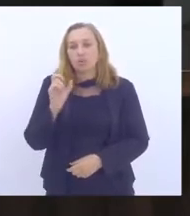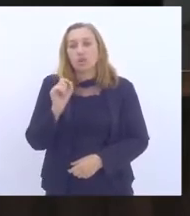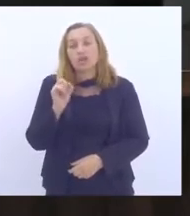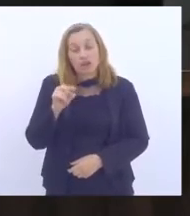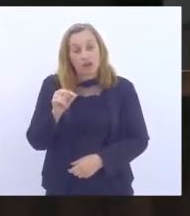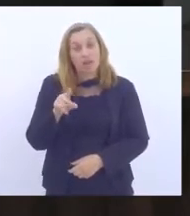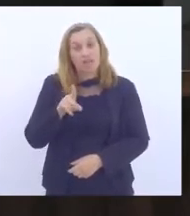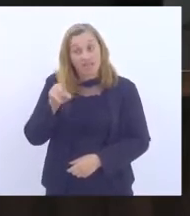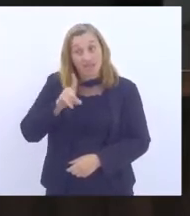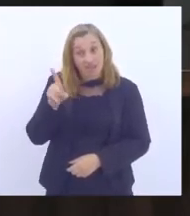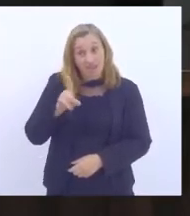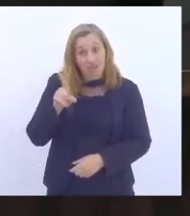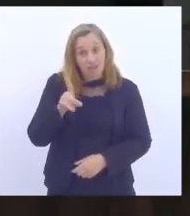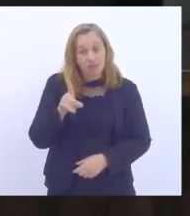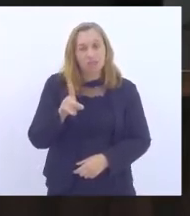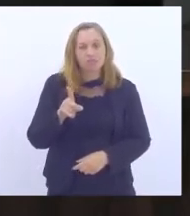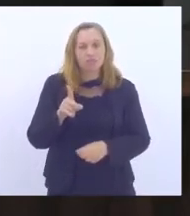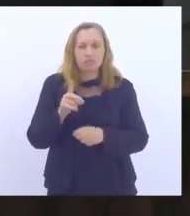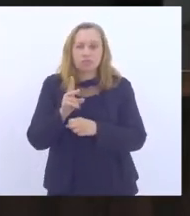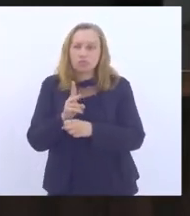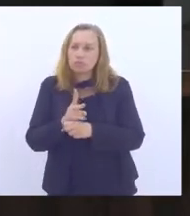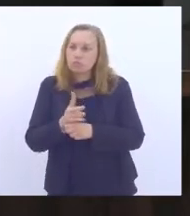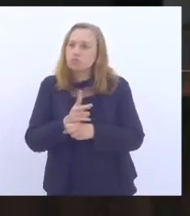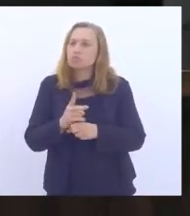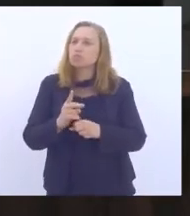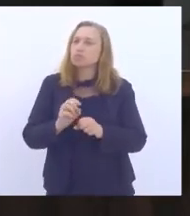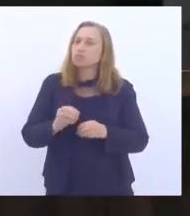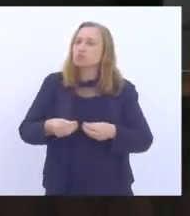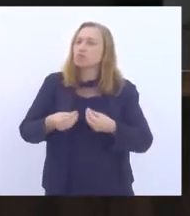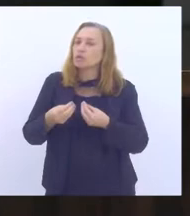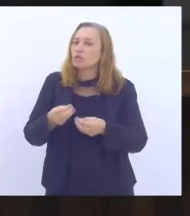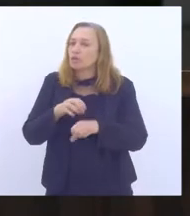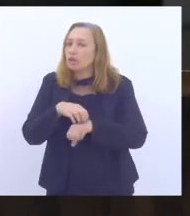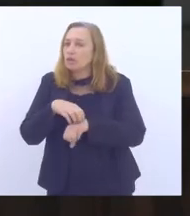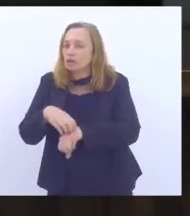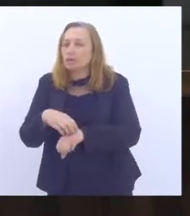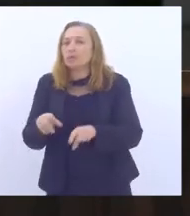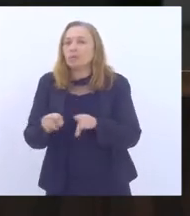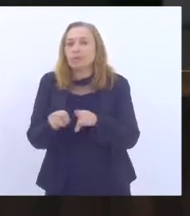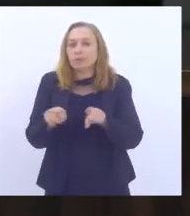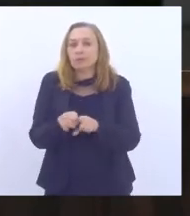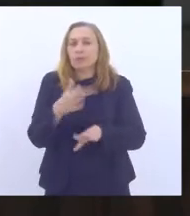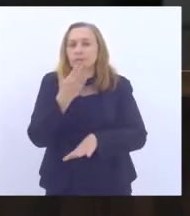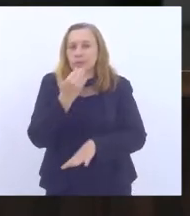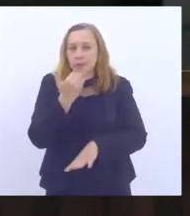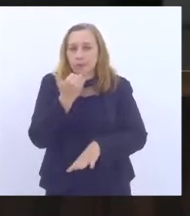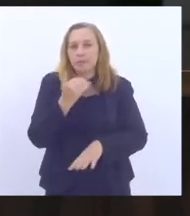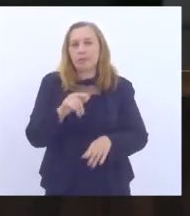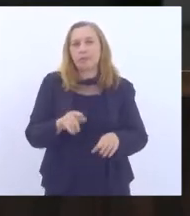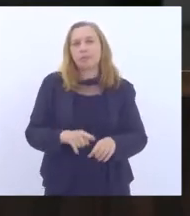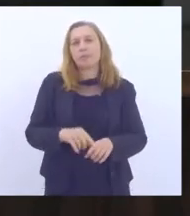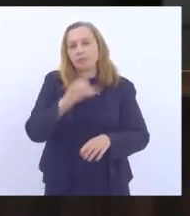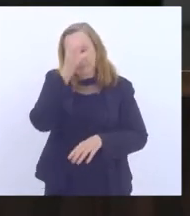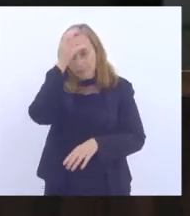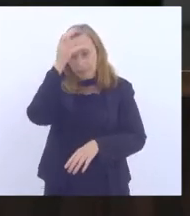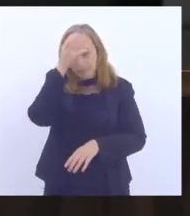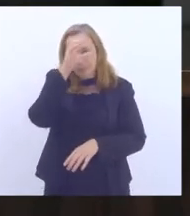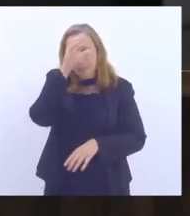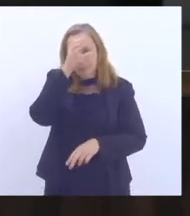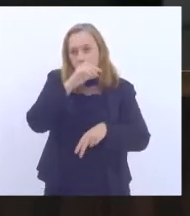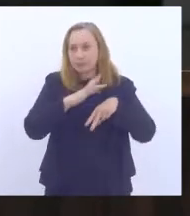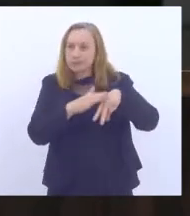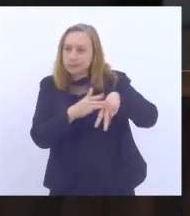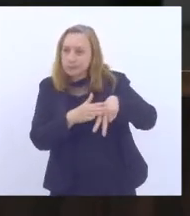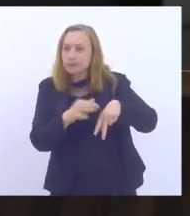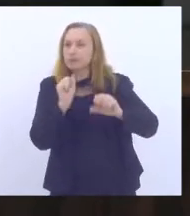isso e lá a gente fez busca ativa a gente dava o transporte e dava inclusive e alimentação para que os pacientes pudesse